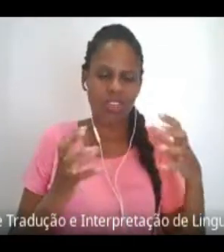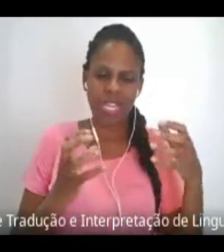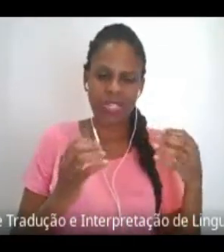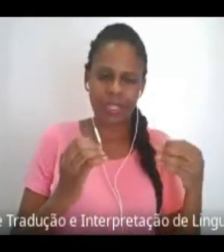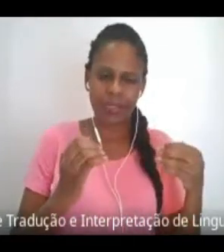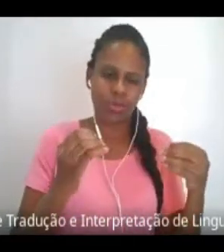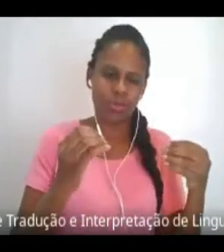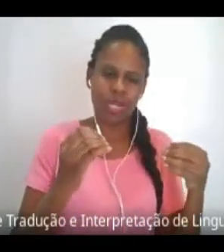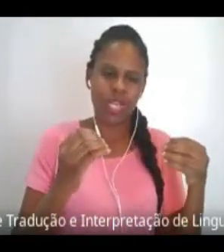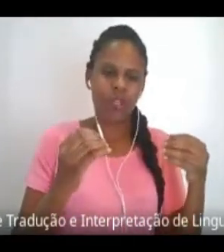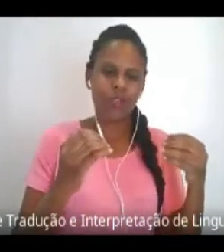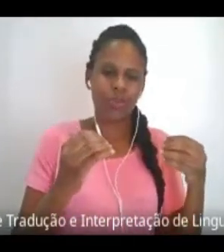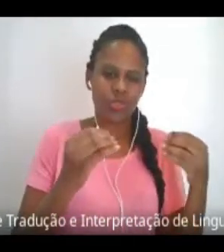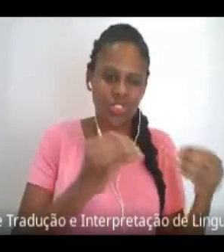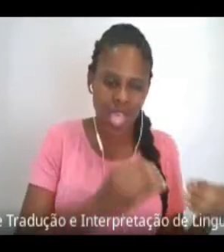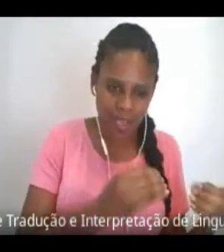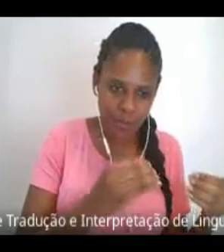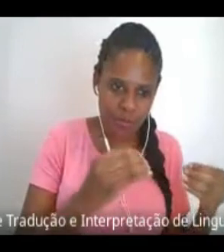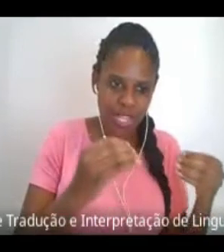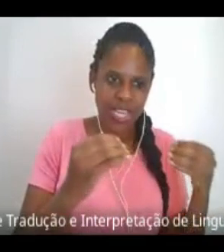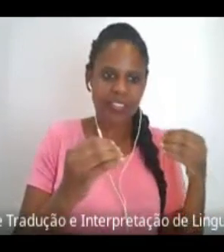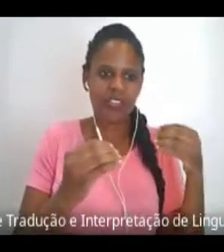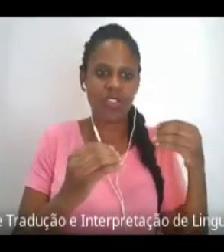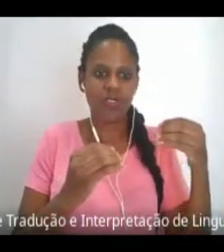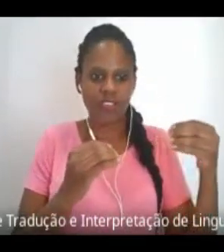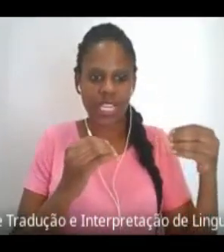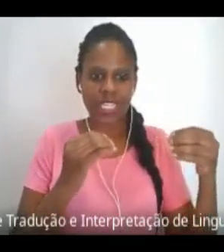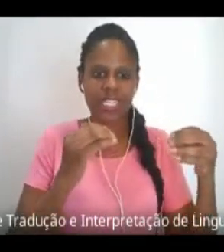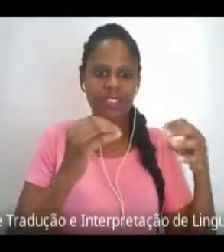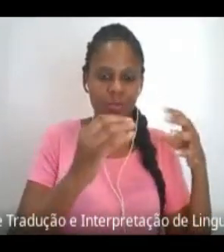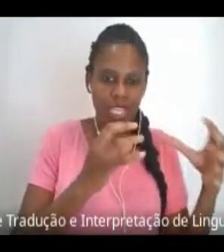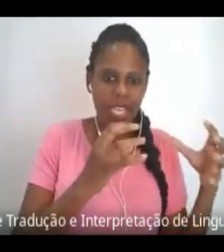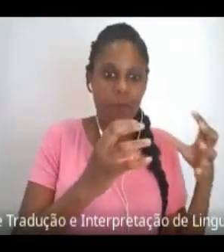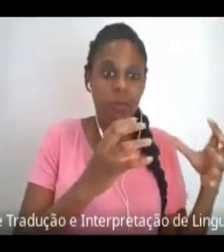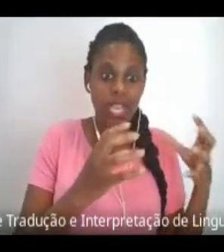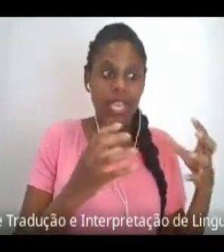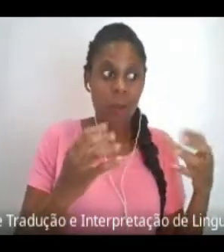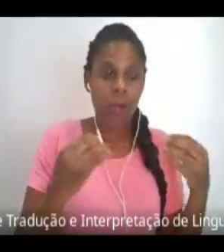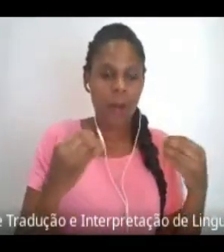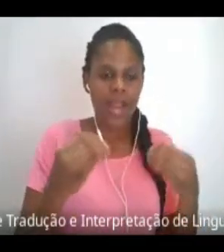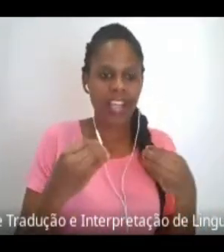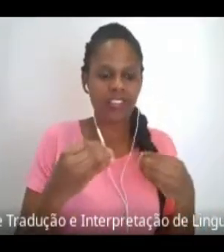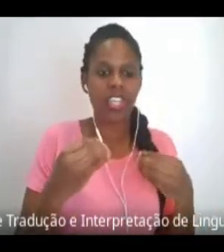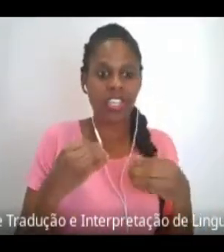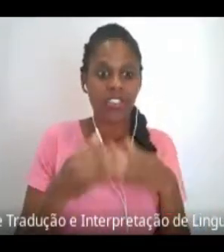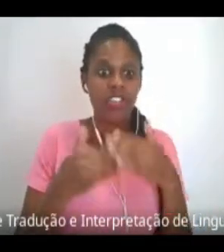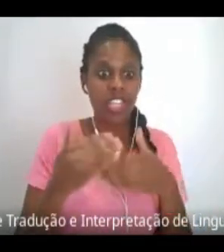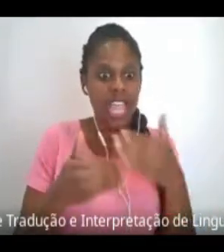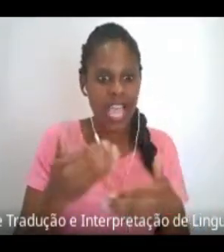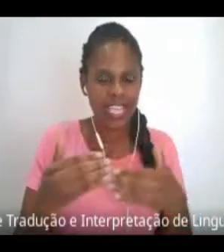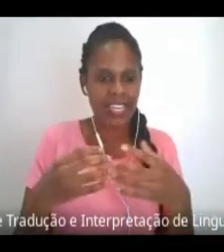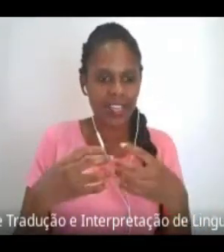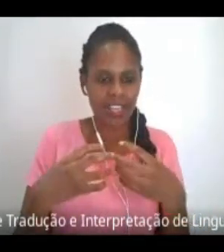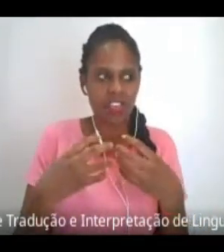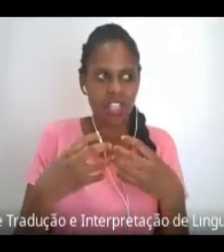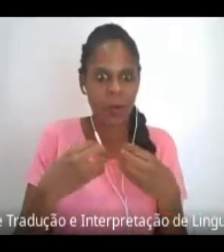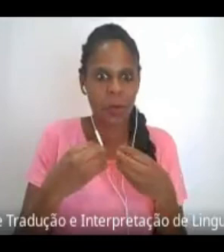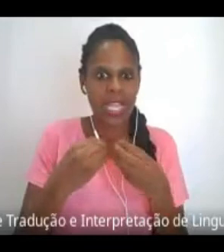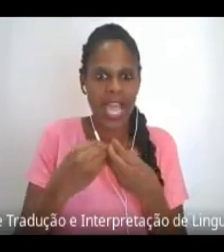a gente não vai falar tanto do surdo cego, a gente não vai falar tanto, porque não é uma prática que a gente